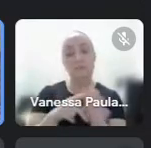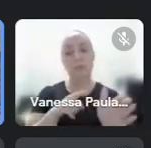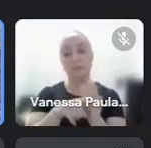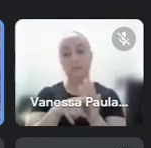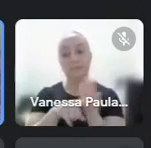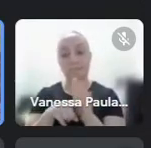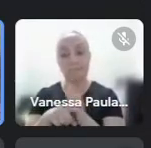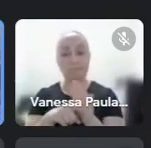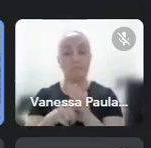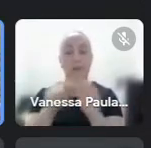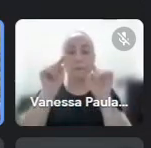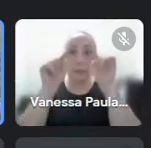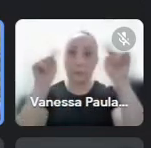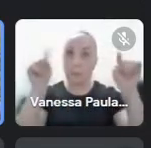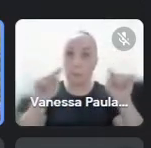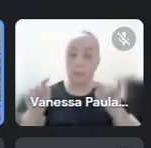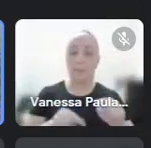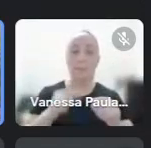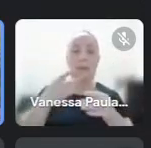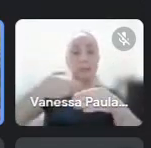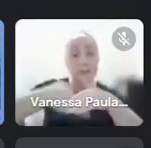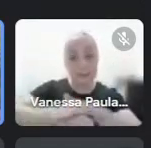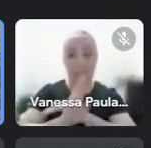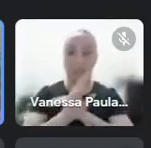pontos dentro da mata.